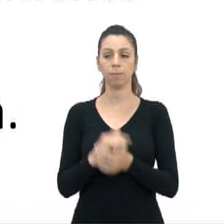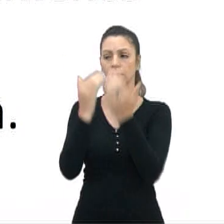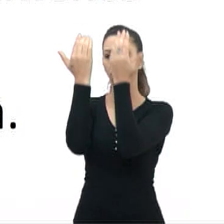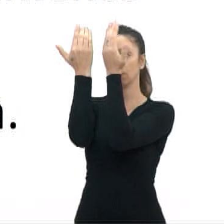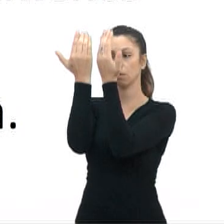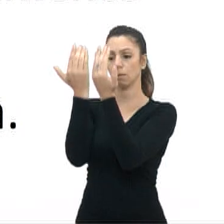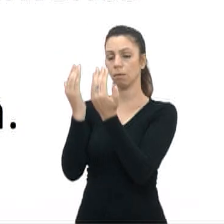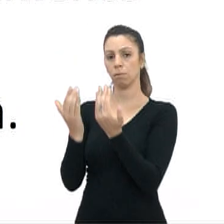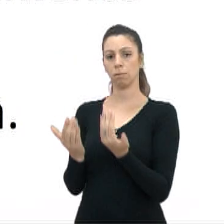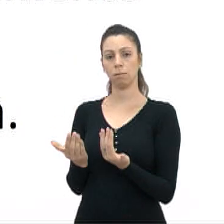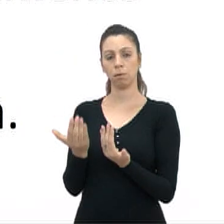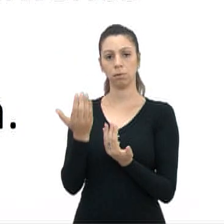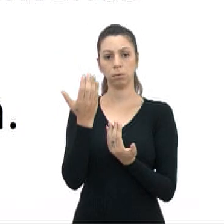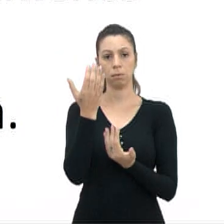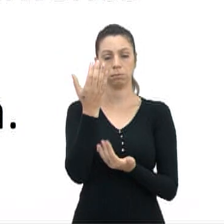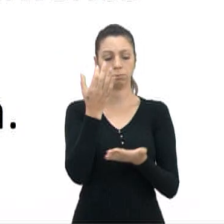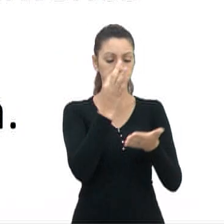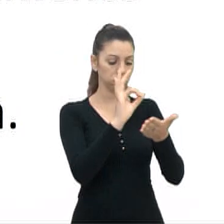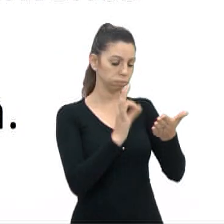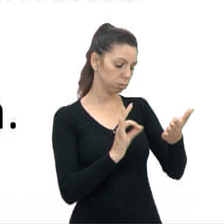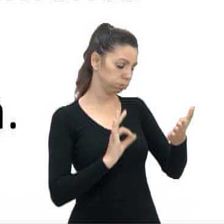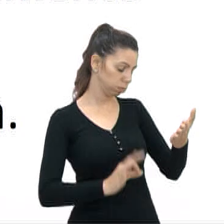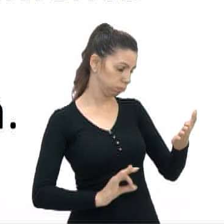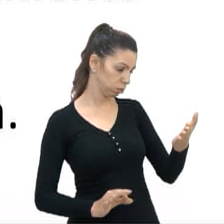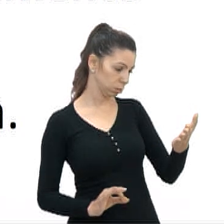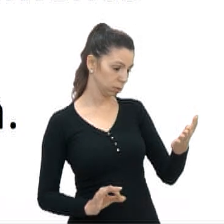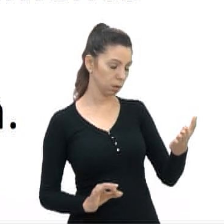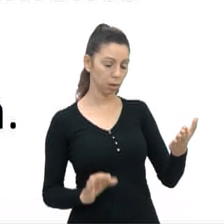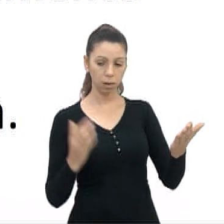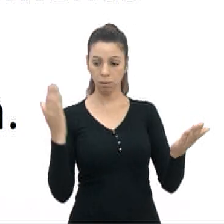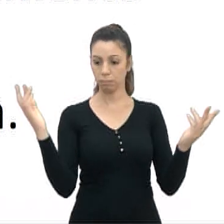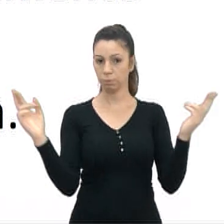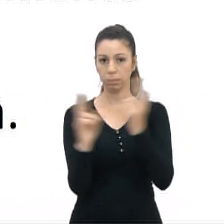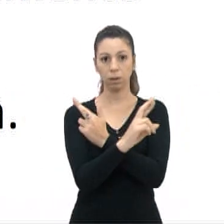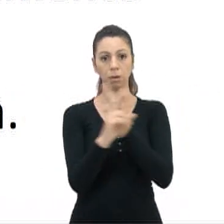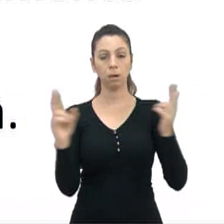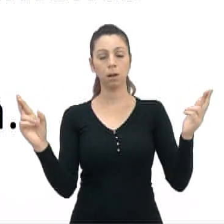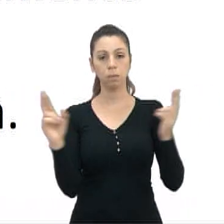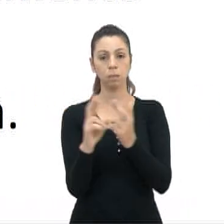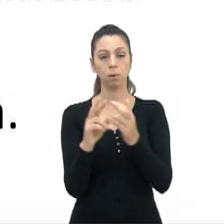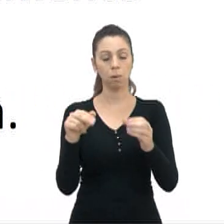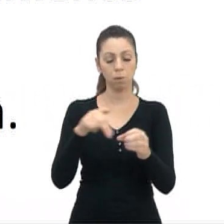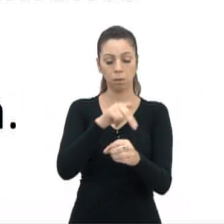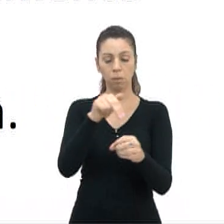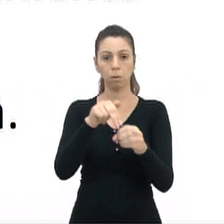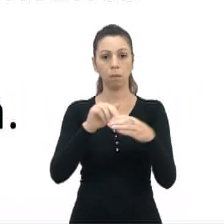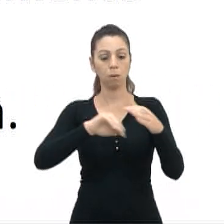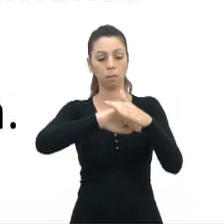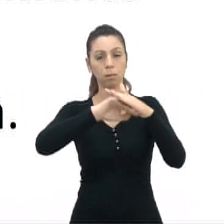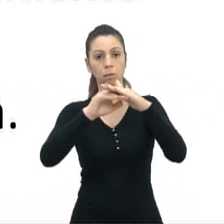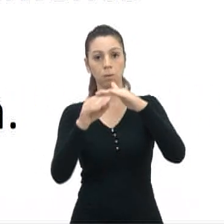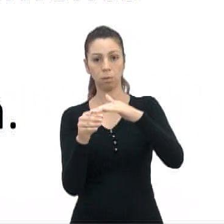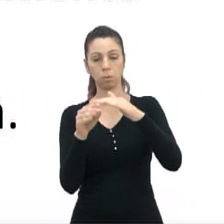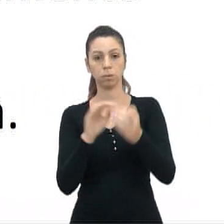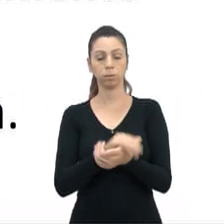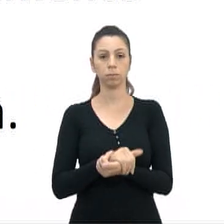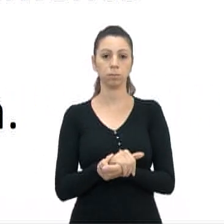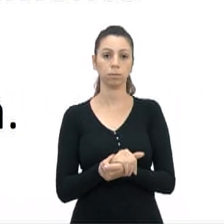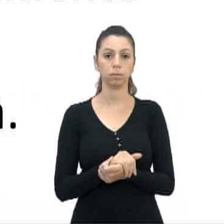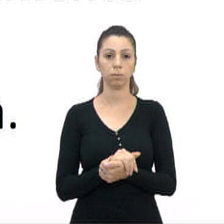Analise as afirmações e associe com a camada interna do planeta. Eu vou passar